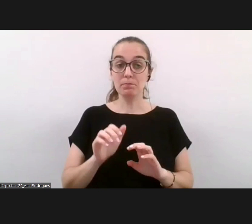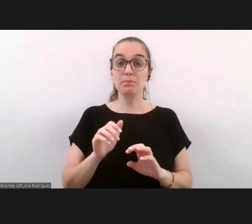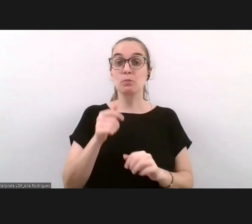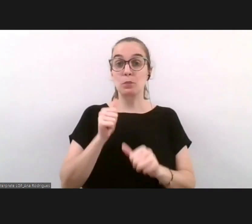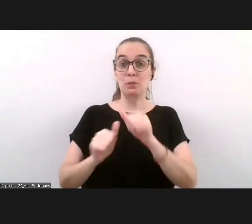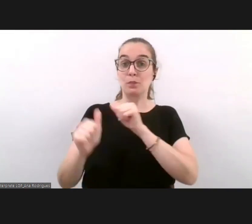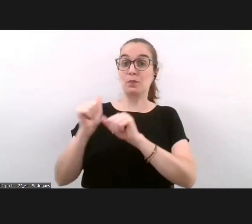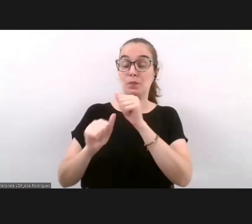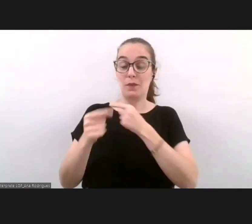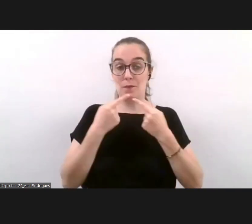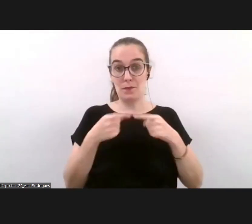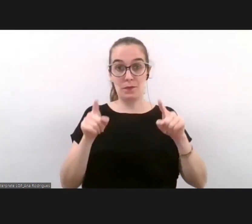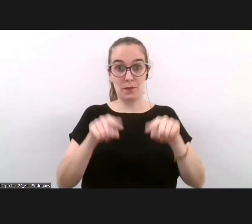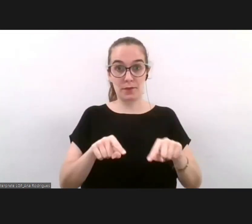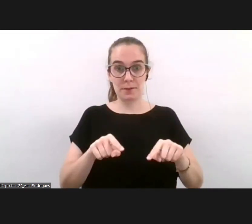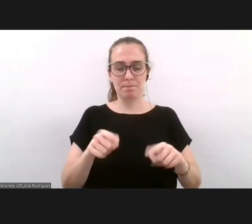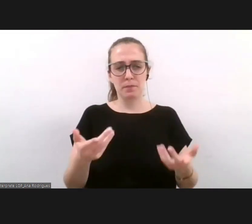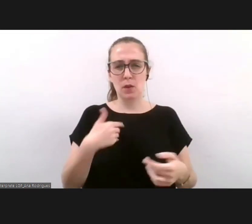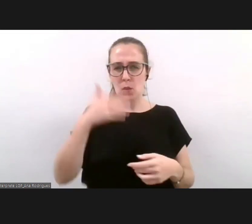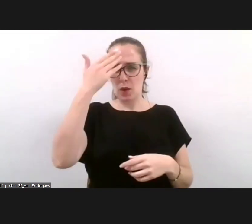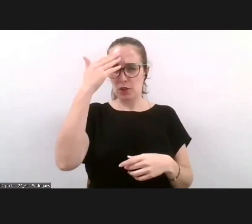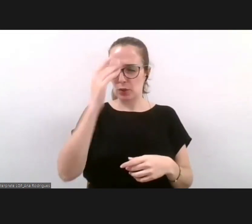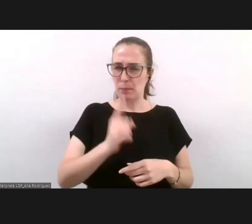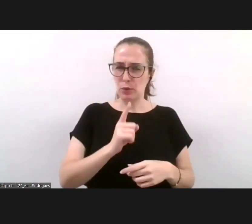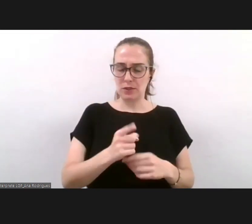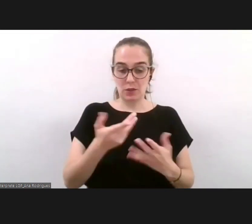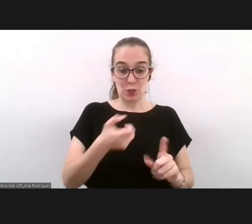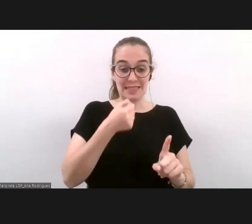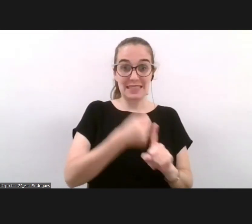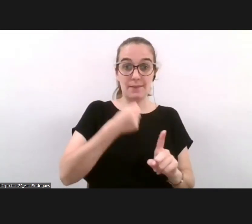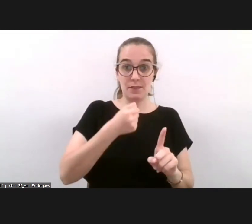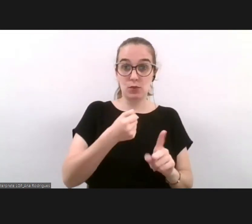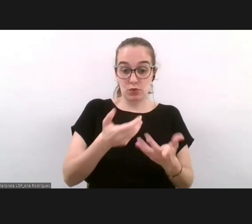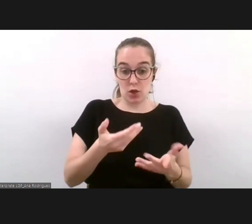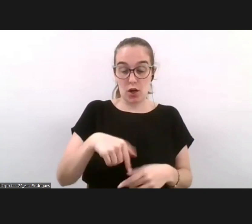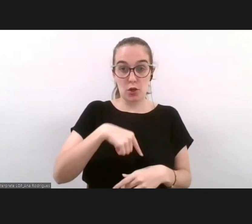ponto que estava a fazer, é por isso que estes desafios que já podemos